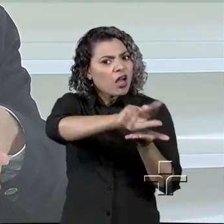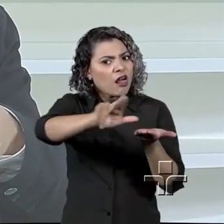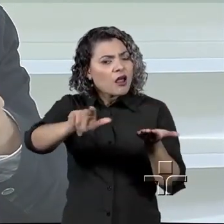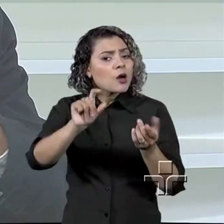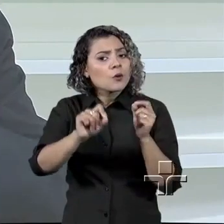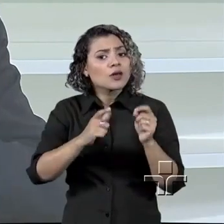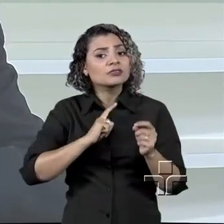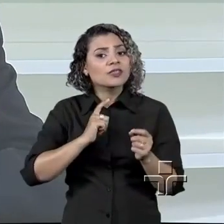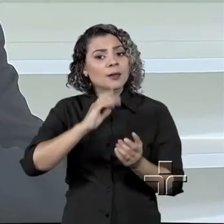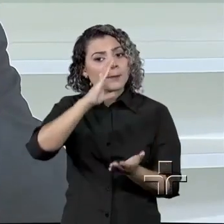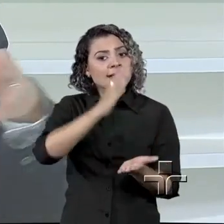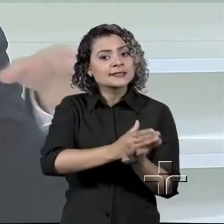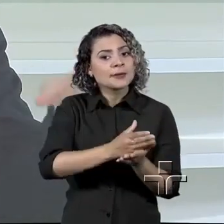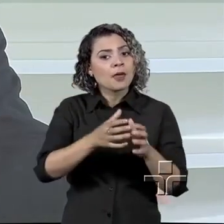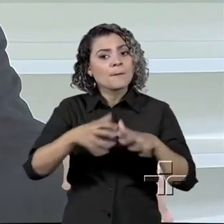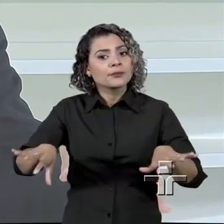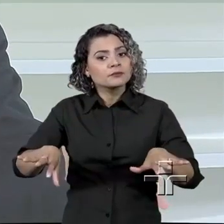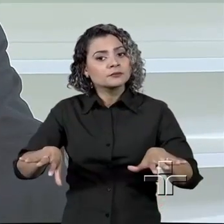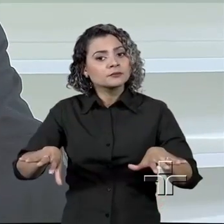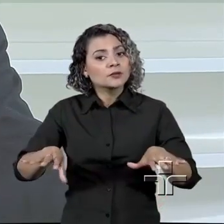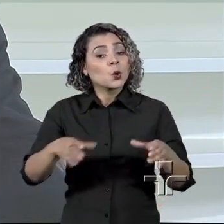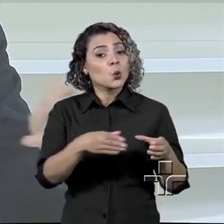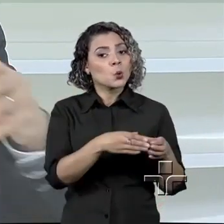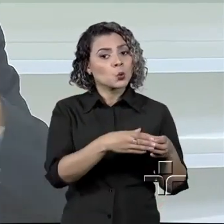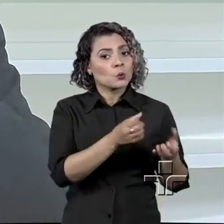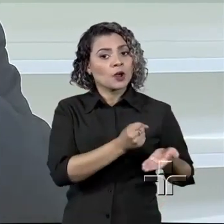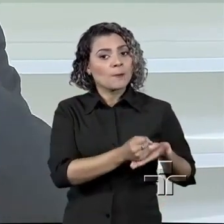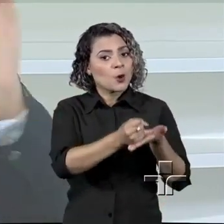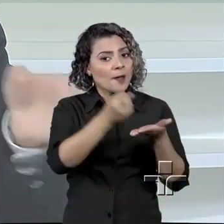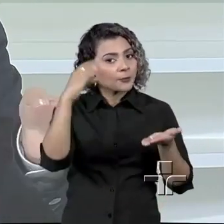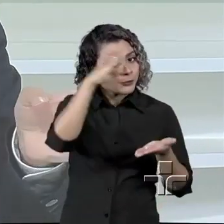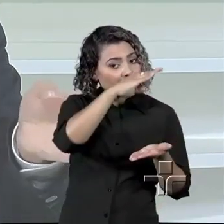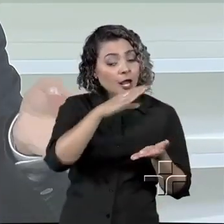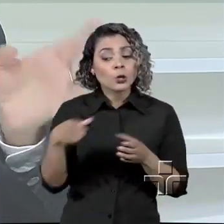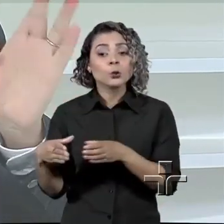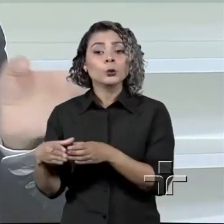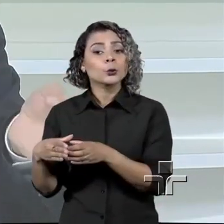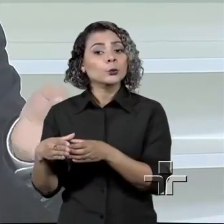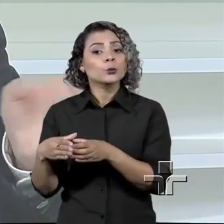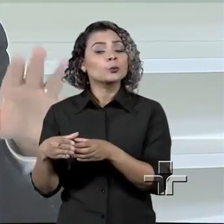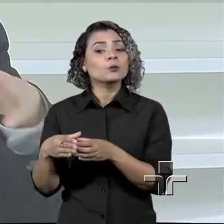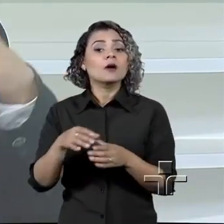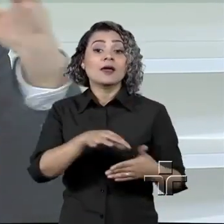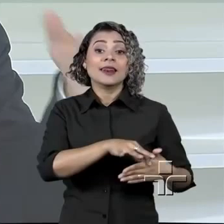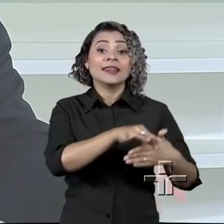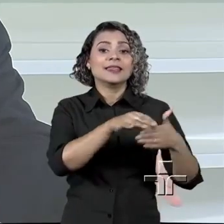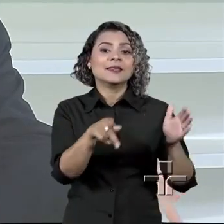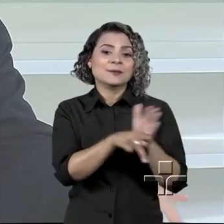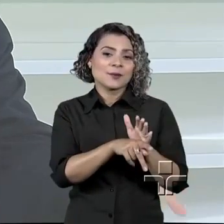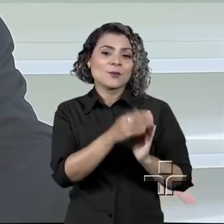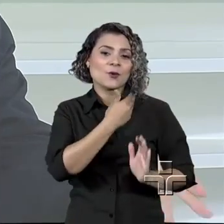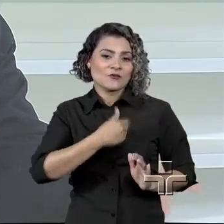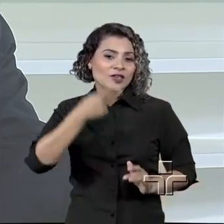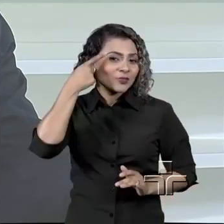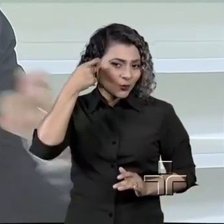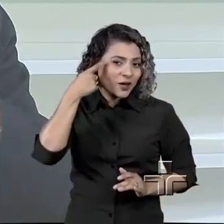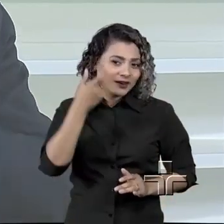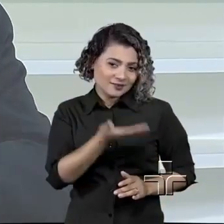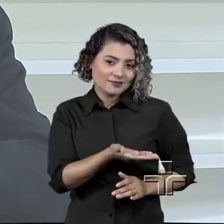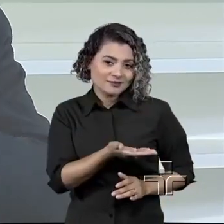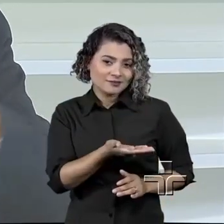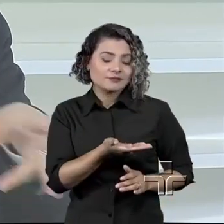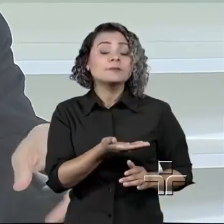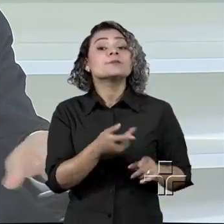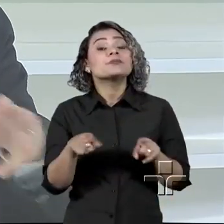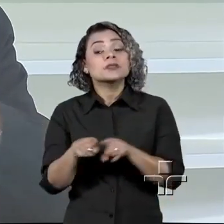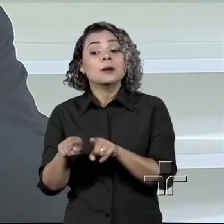divisão do PSDB entre uma turma que quer apoiar o Bolsonaro, e ela é liderada um pouco pelo governador João Dória, e